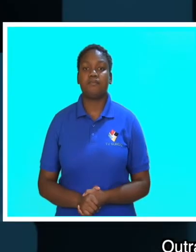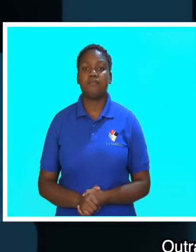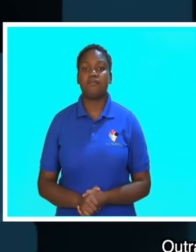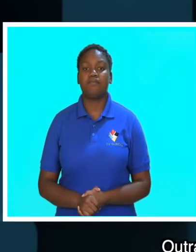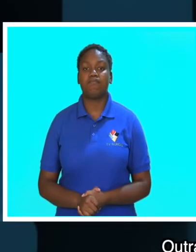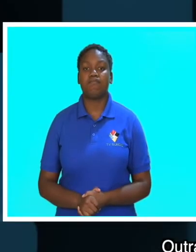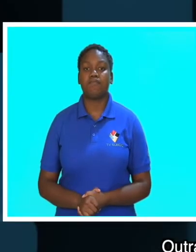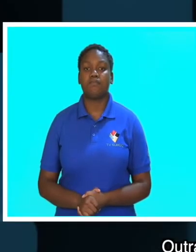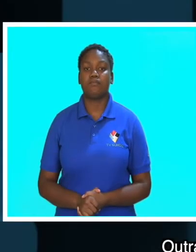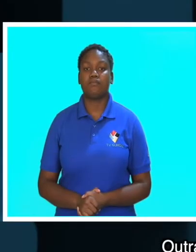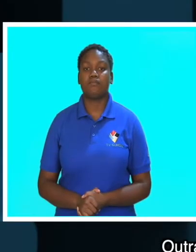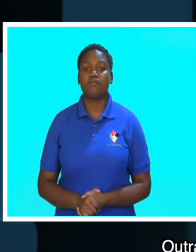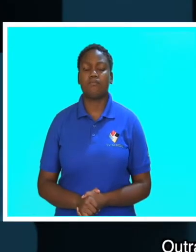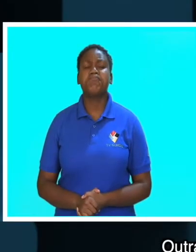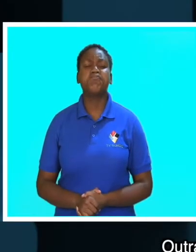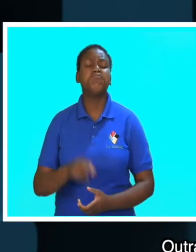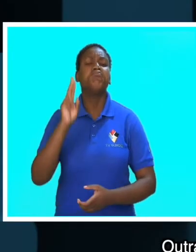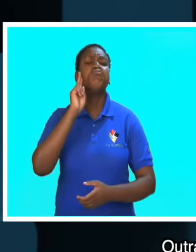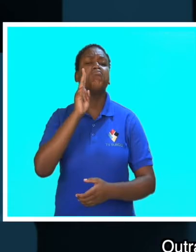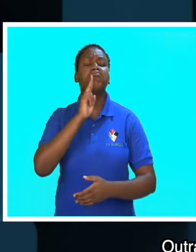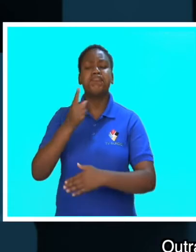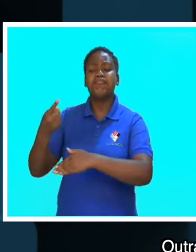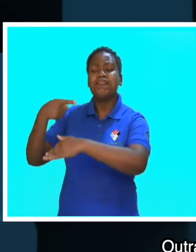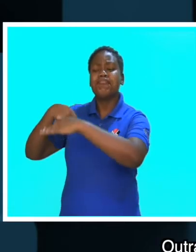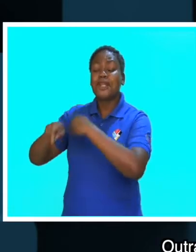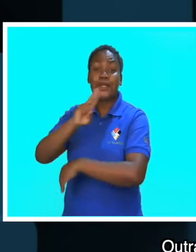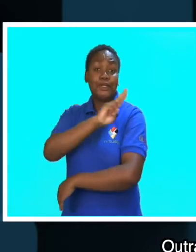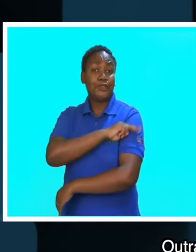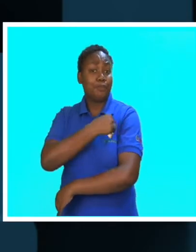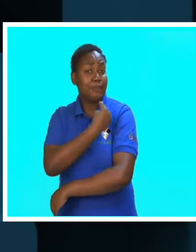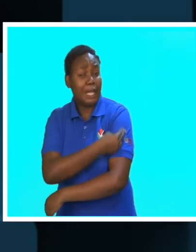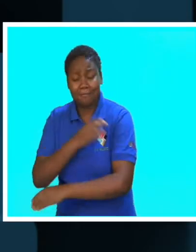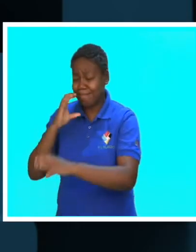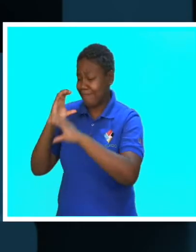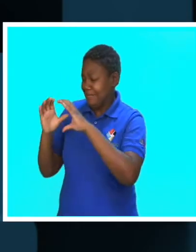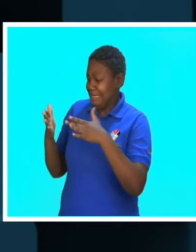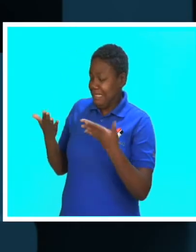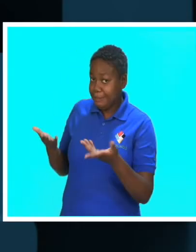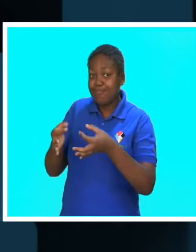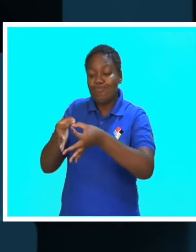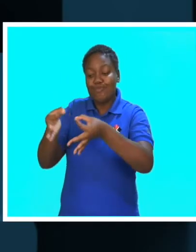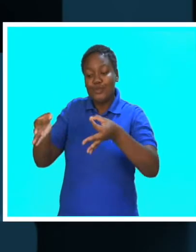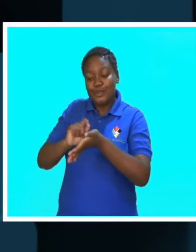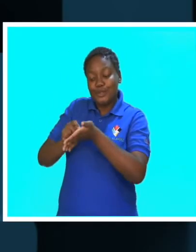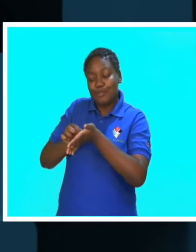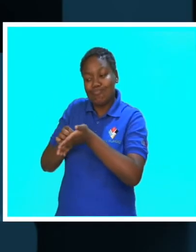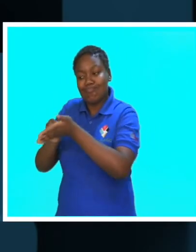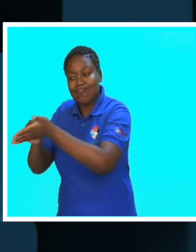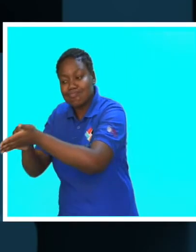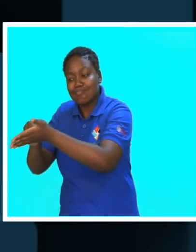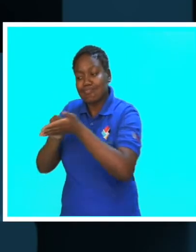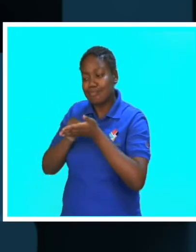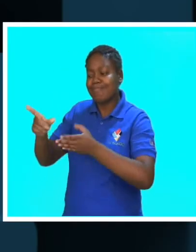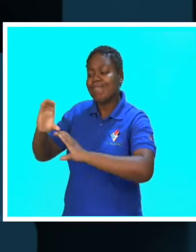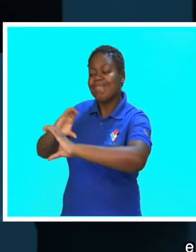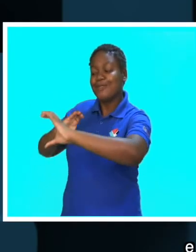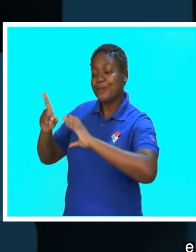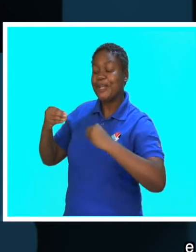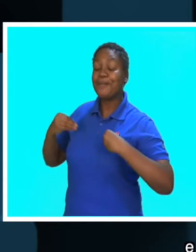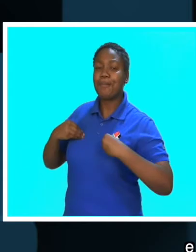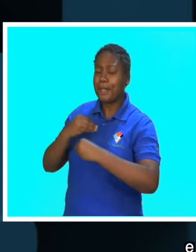Outra alternativa seria optar por uma conversa por escrito, ou seja, o médico escreve as perguntas num